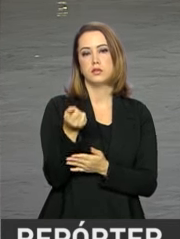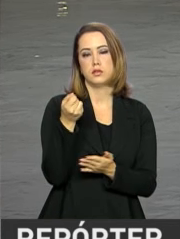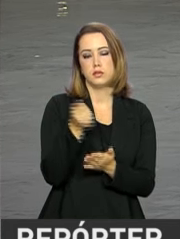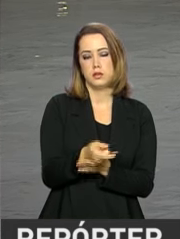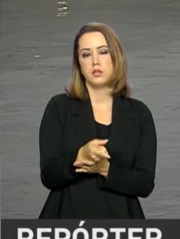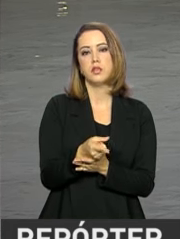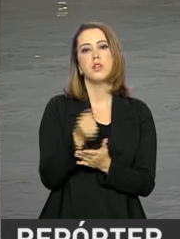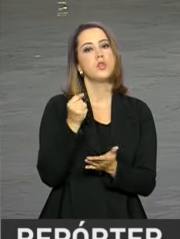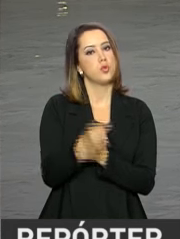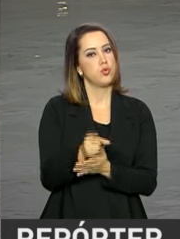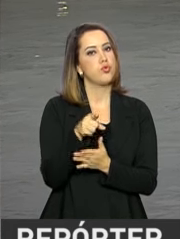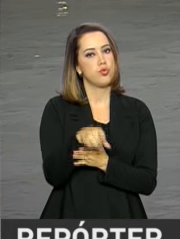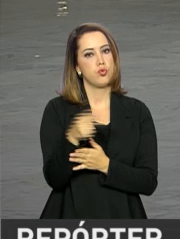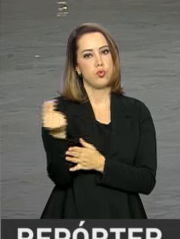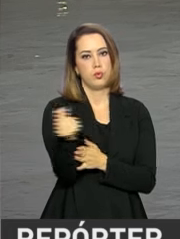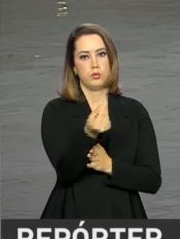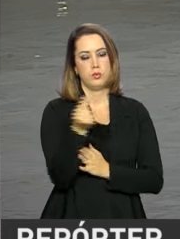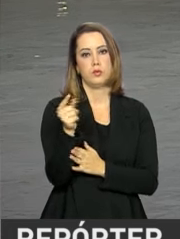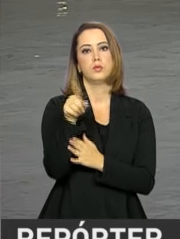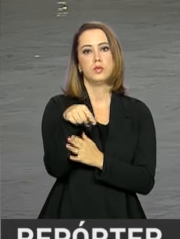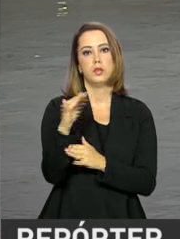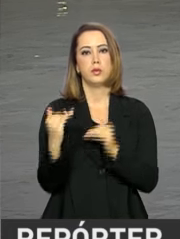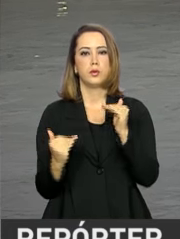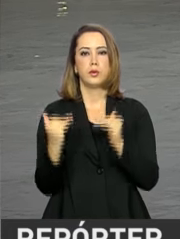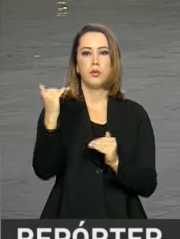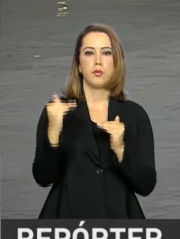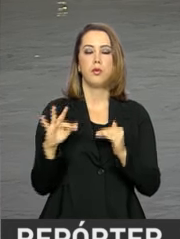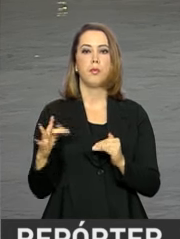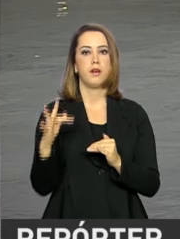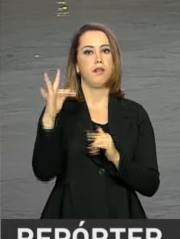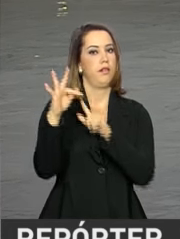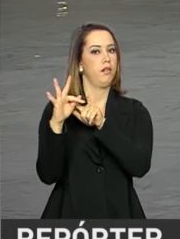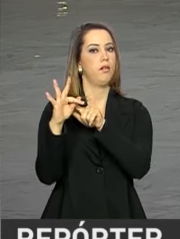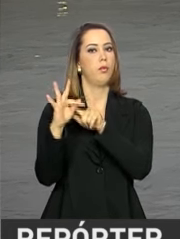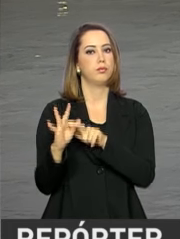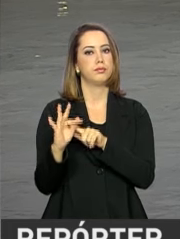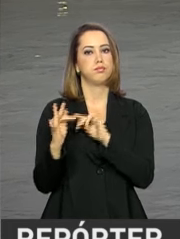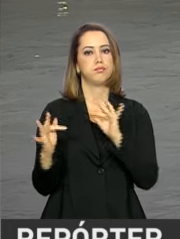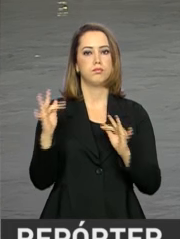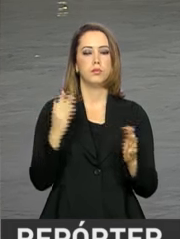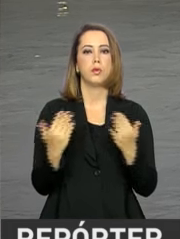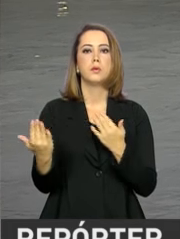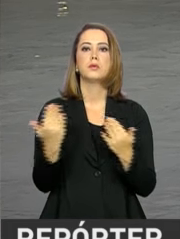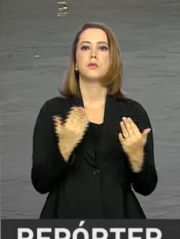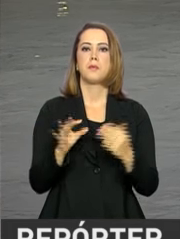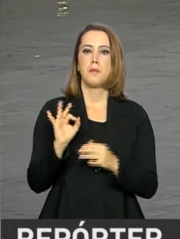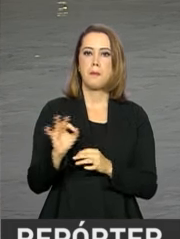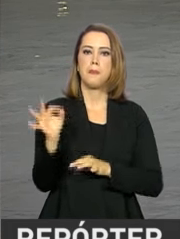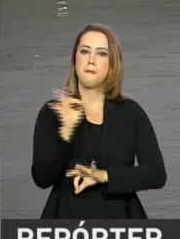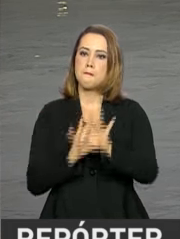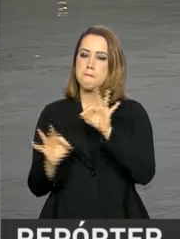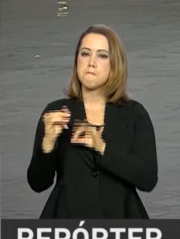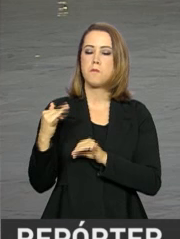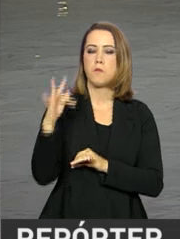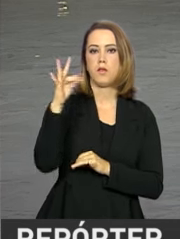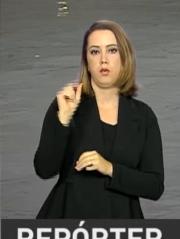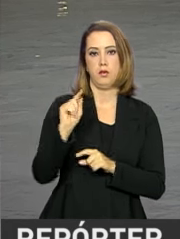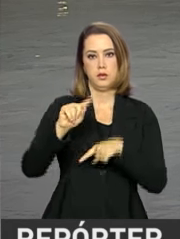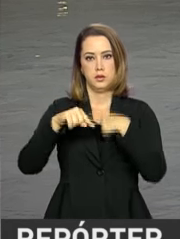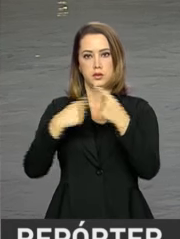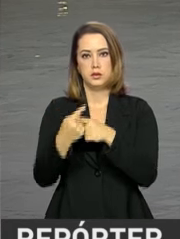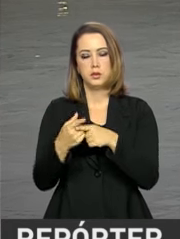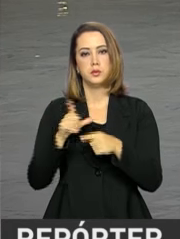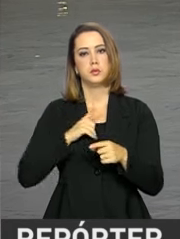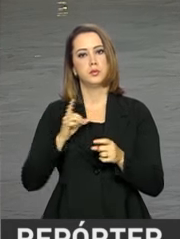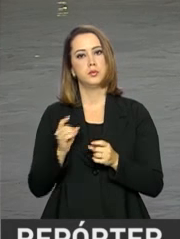inflação. Segundo o presidente do Banco Central, é só com o controle da inflação que vai ser retomada a confiança dos empresários,